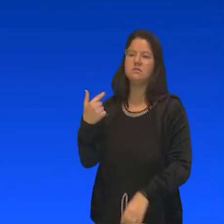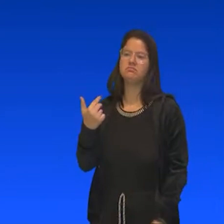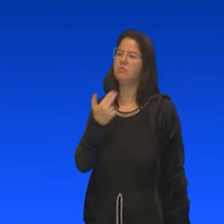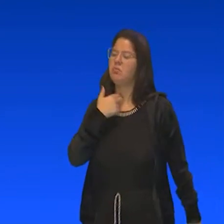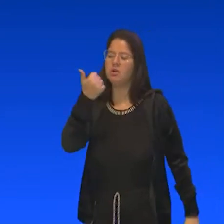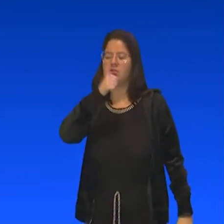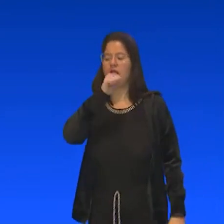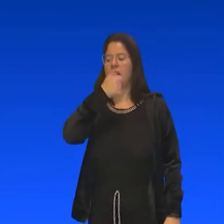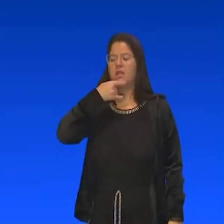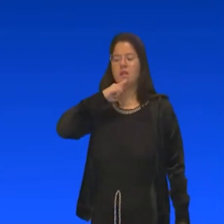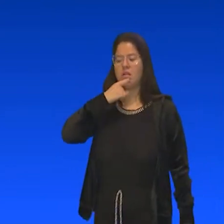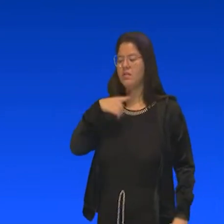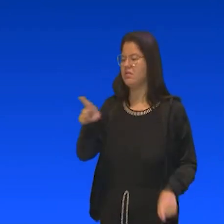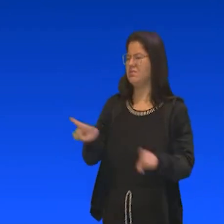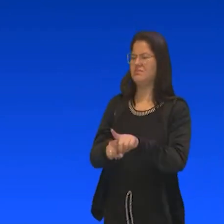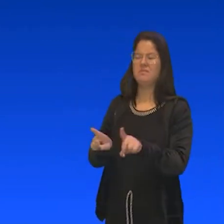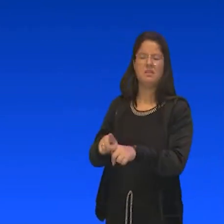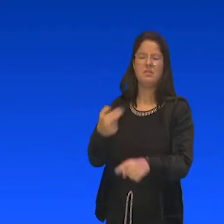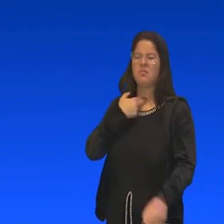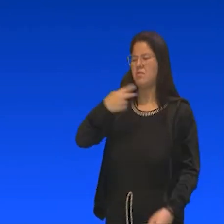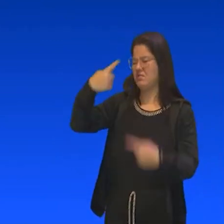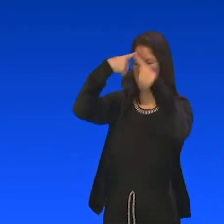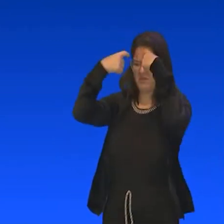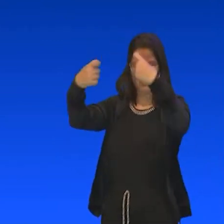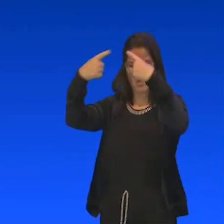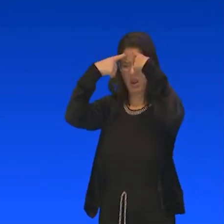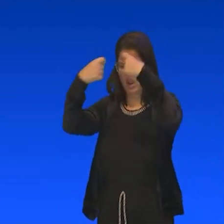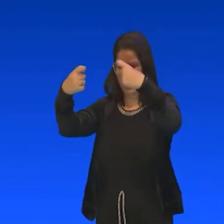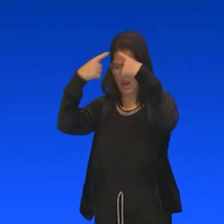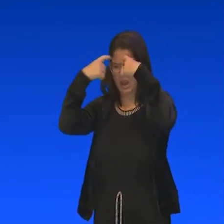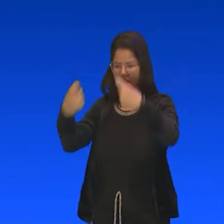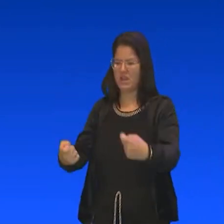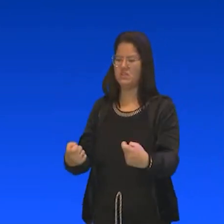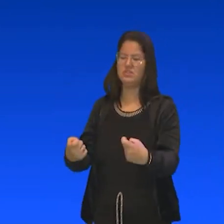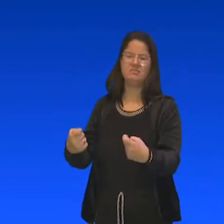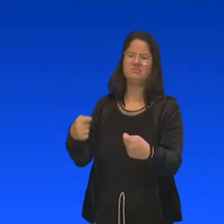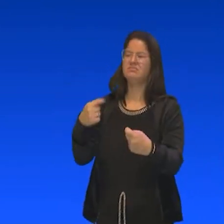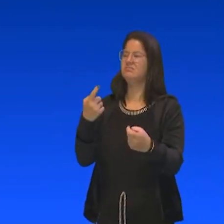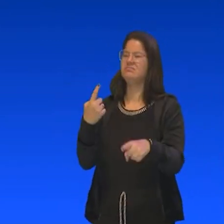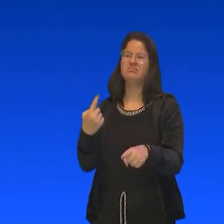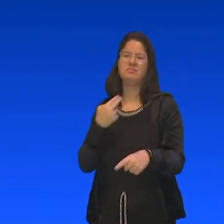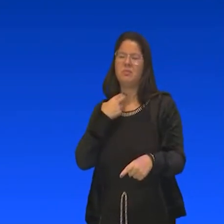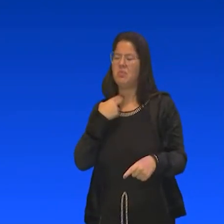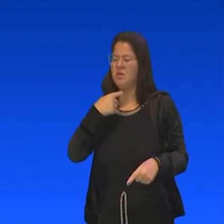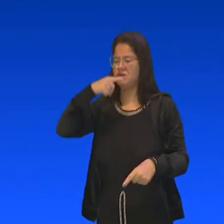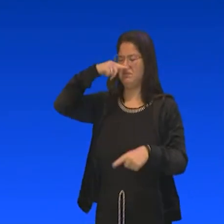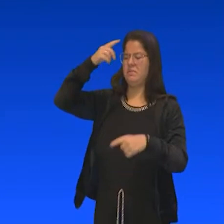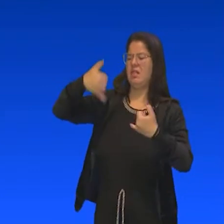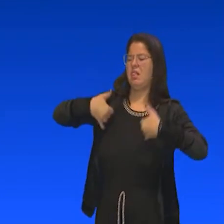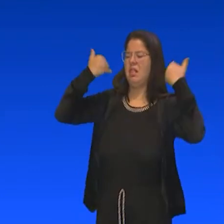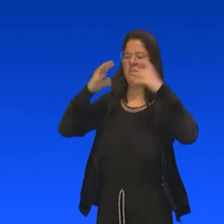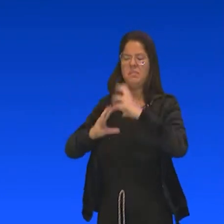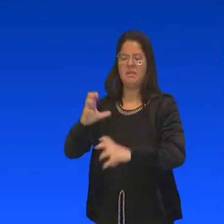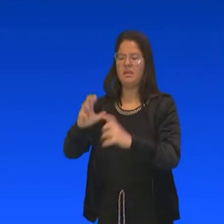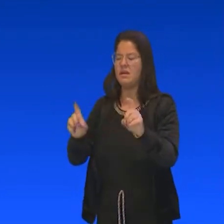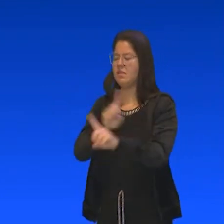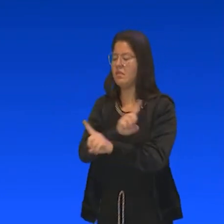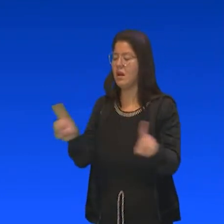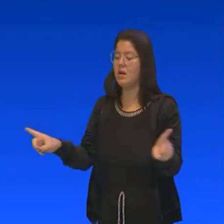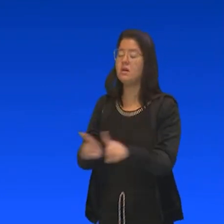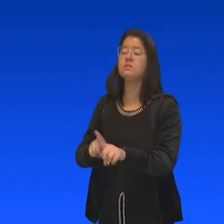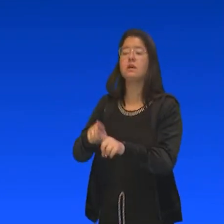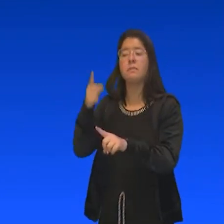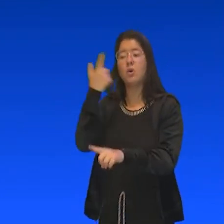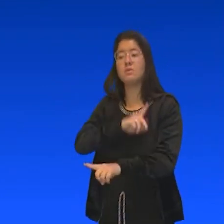vinho, não violento, porém cordato, inimigo de contendas, não avarento, e que governe bem a própria